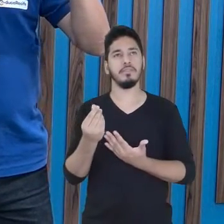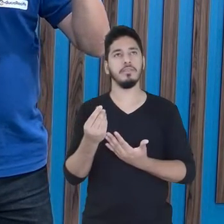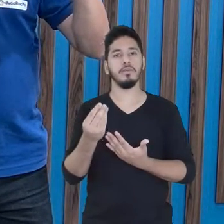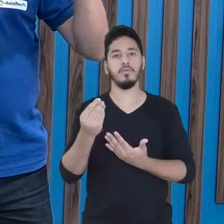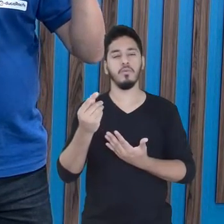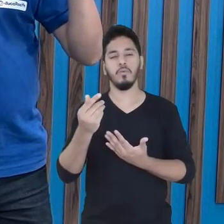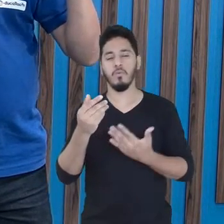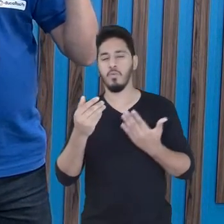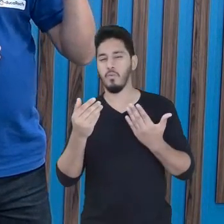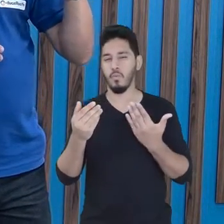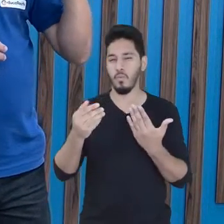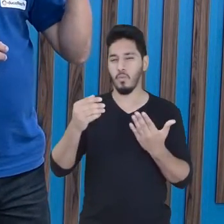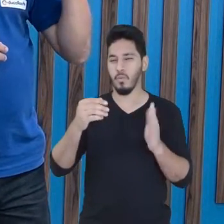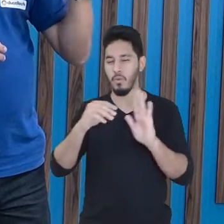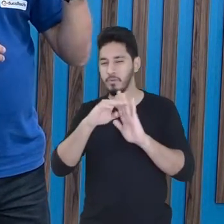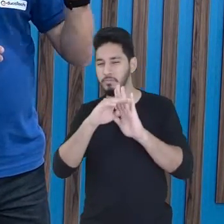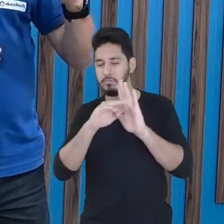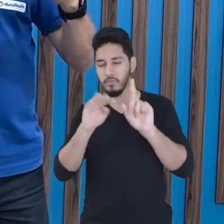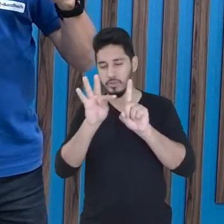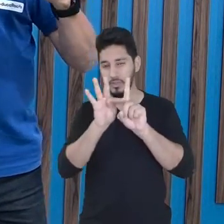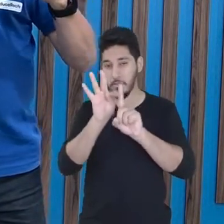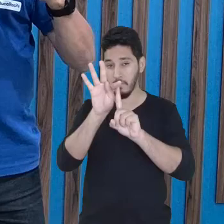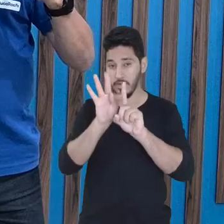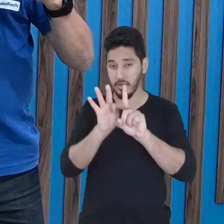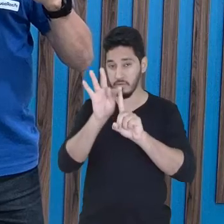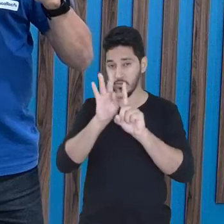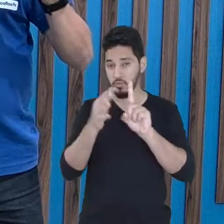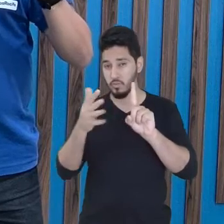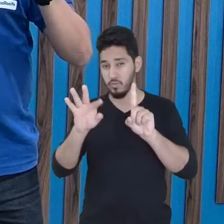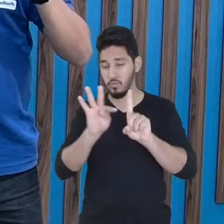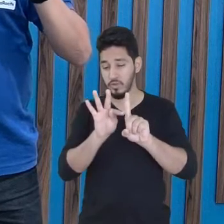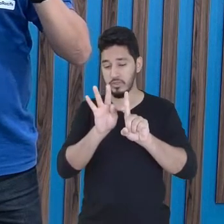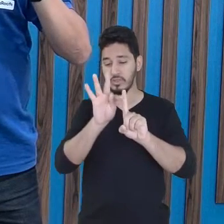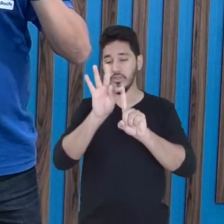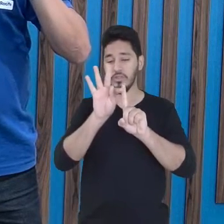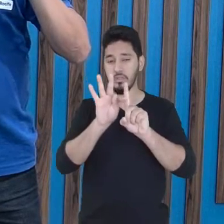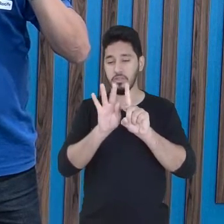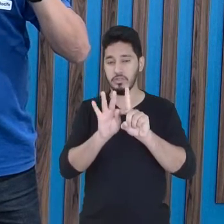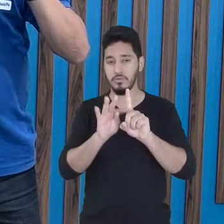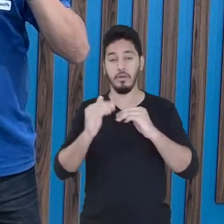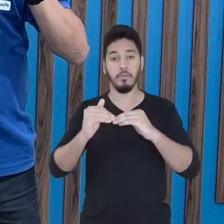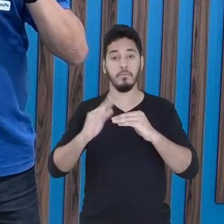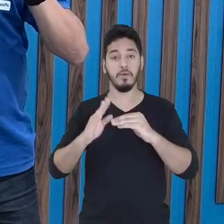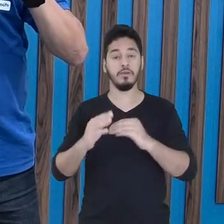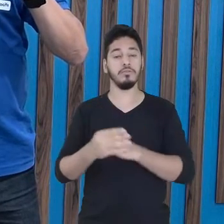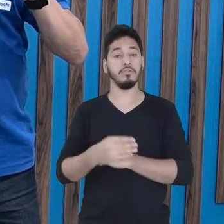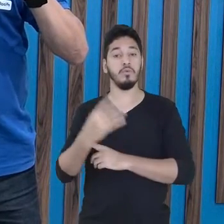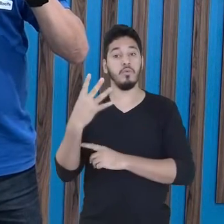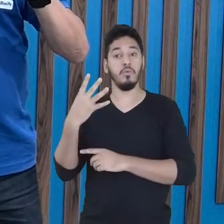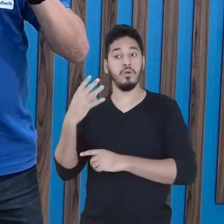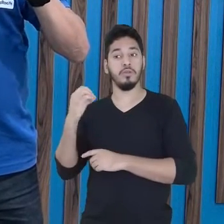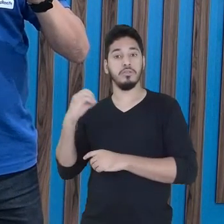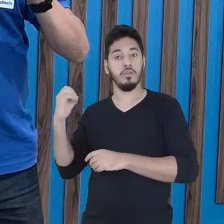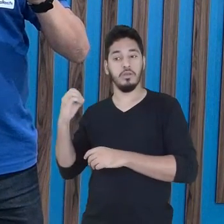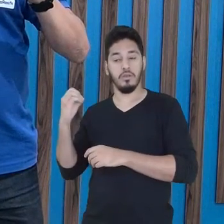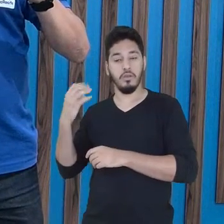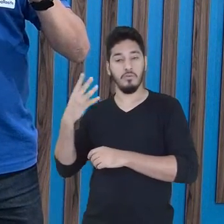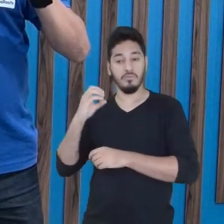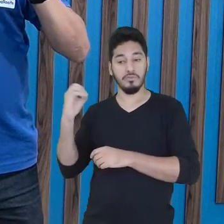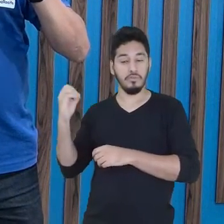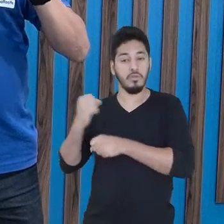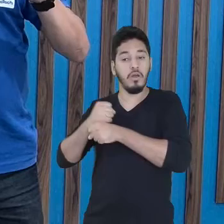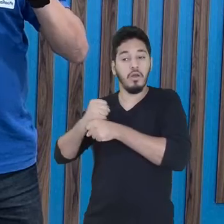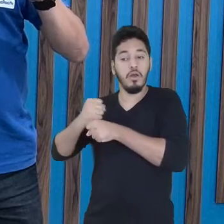uma média climática, aí é climática mesmo, tá? Há mais de 400 anos, elas não têm